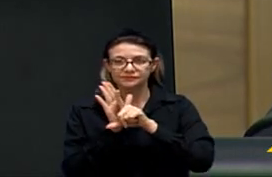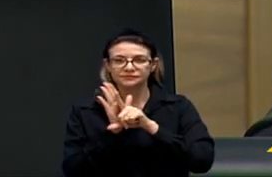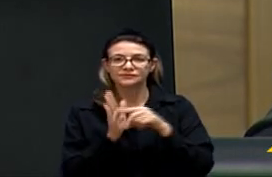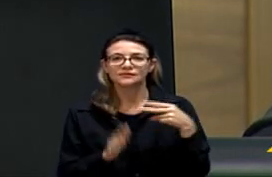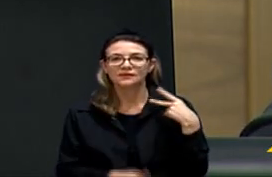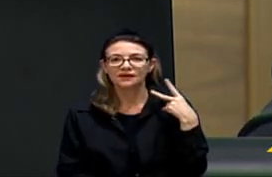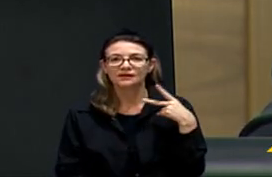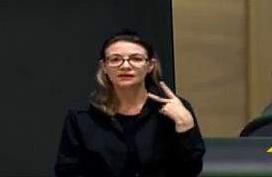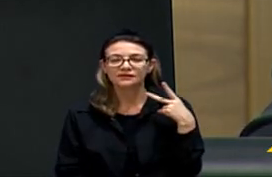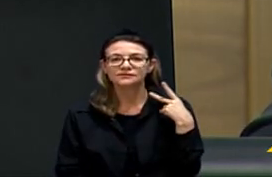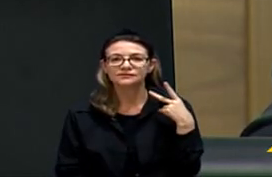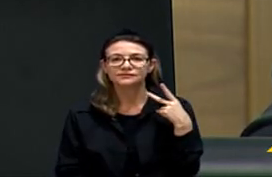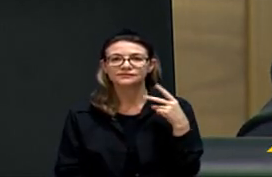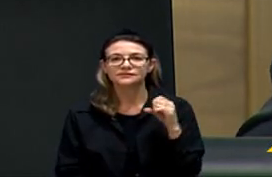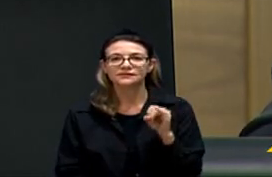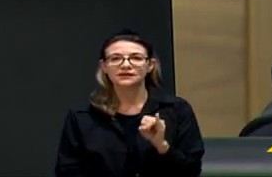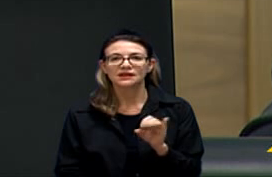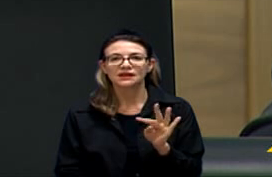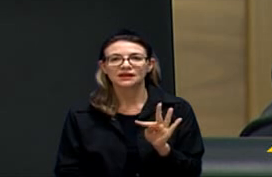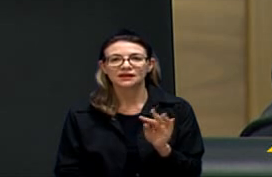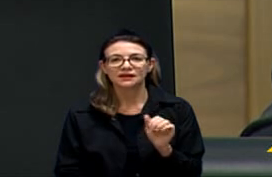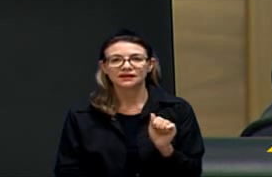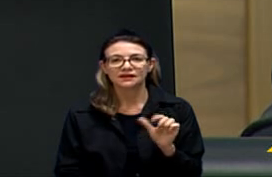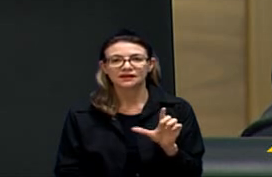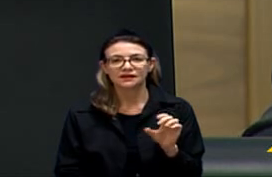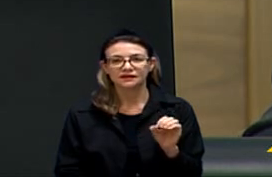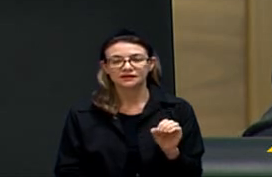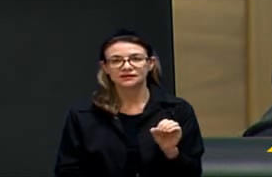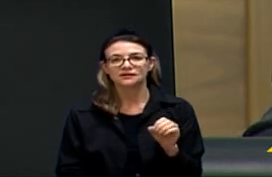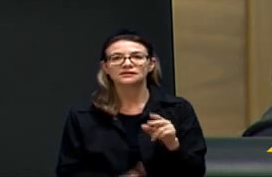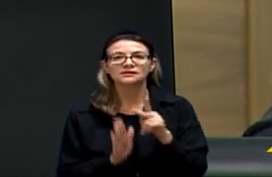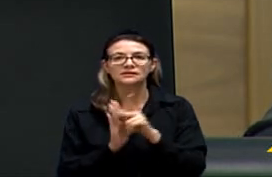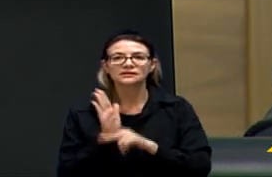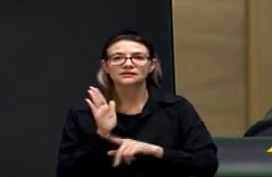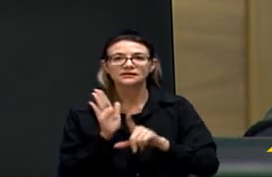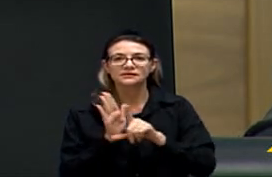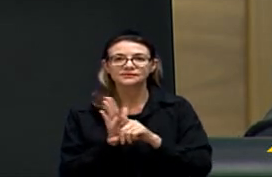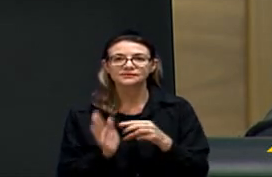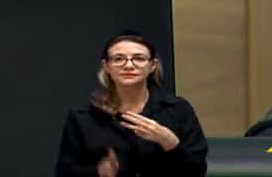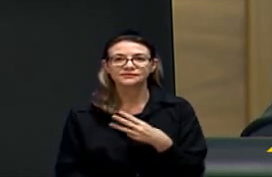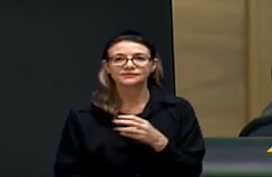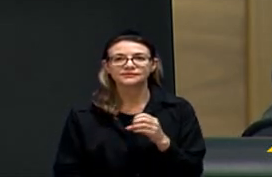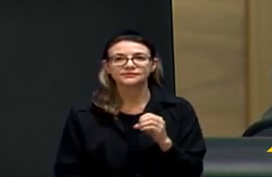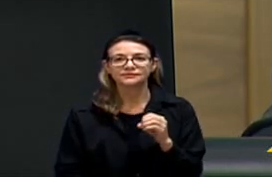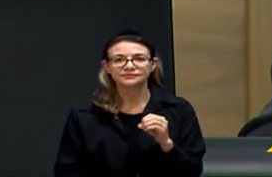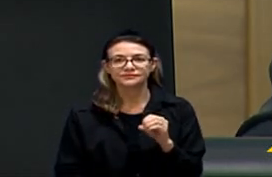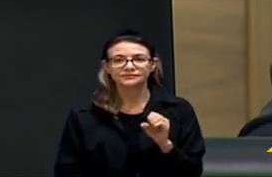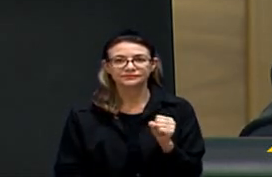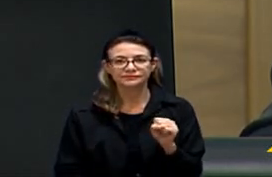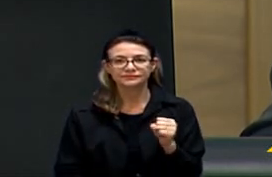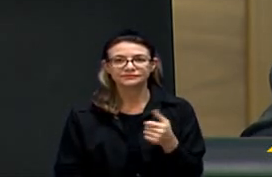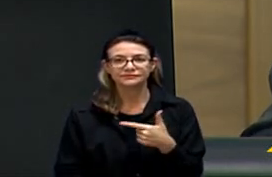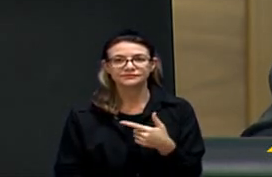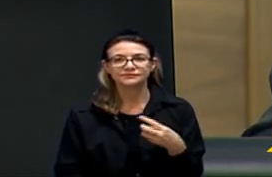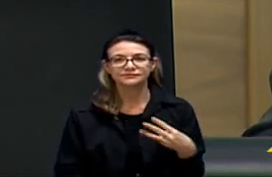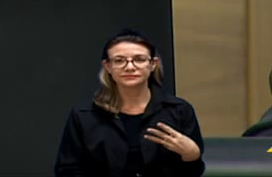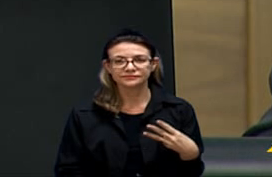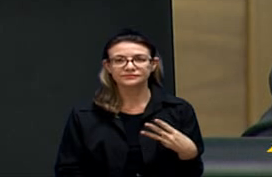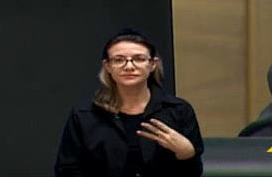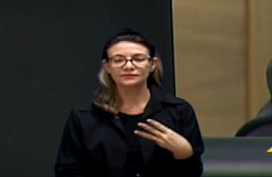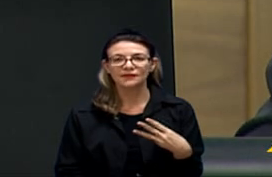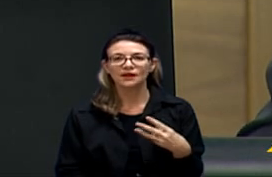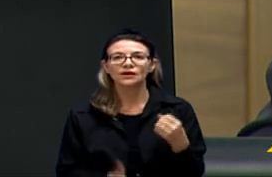vereador Ítalo que é o projeto de lei 3823 como patrimônio